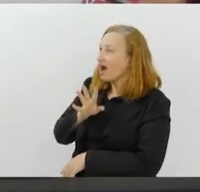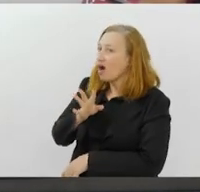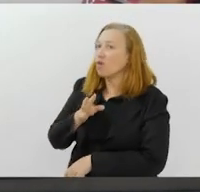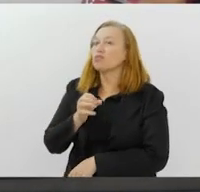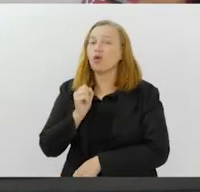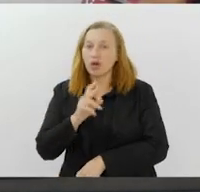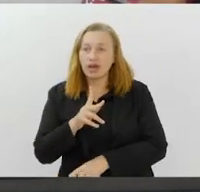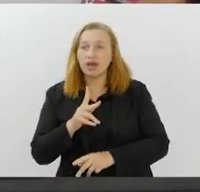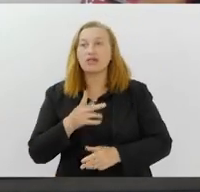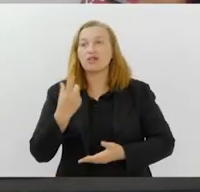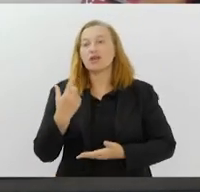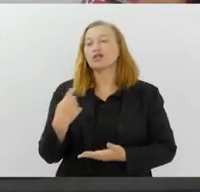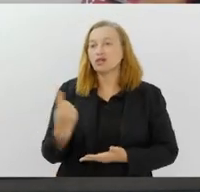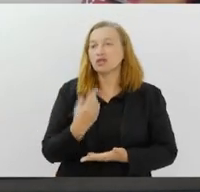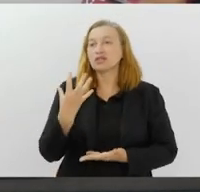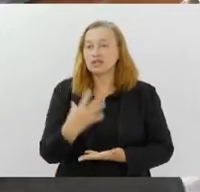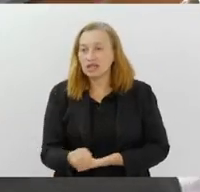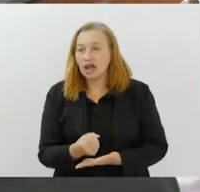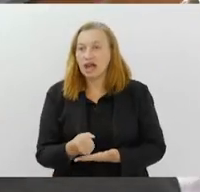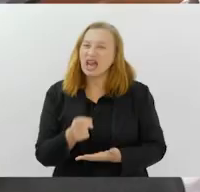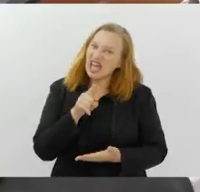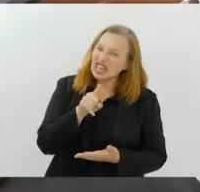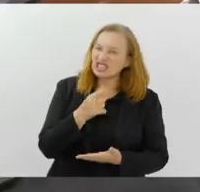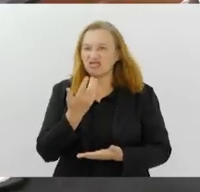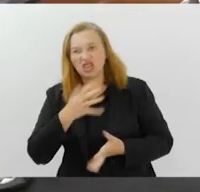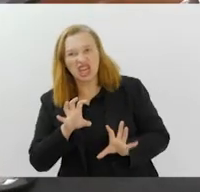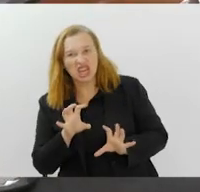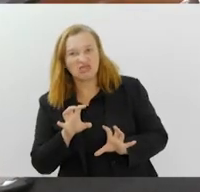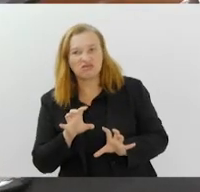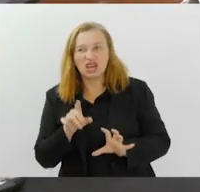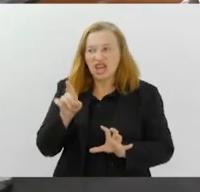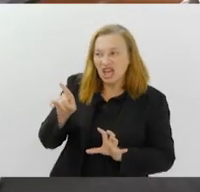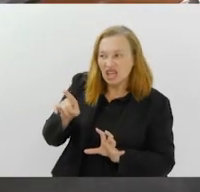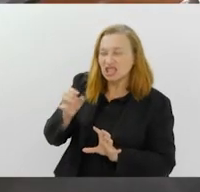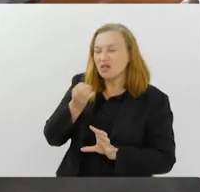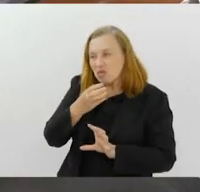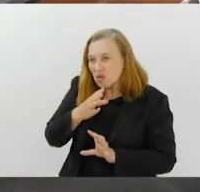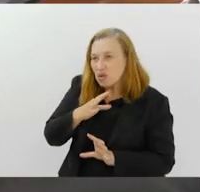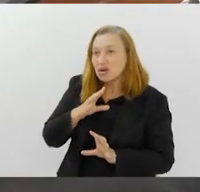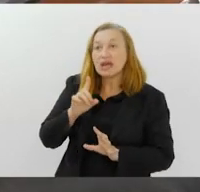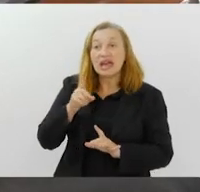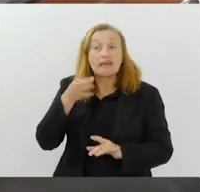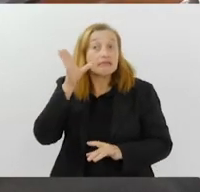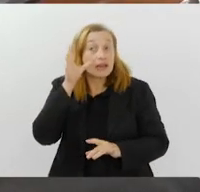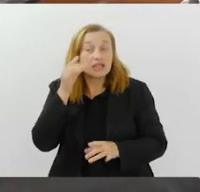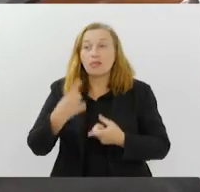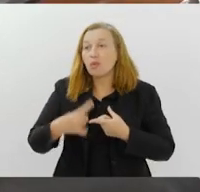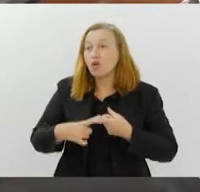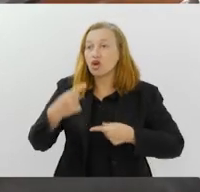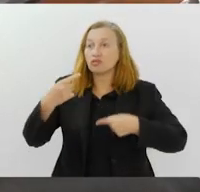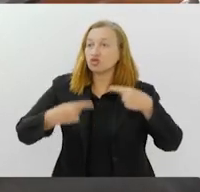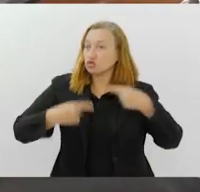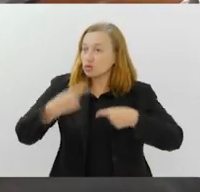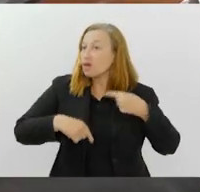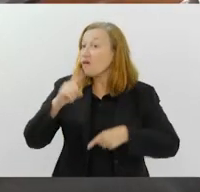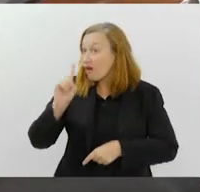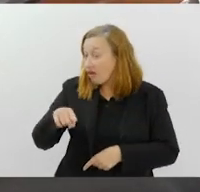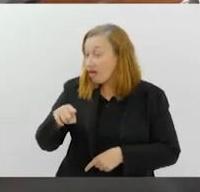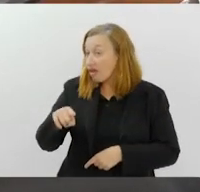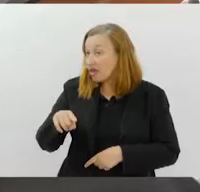tudo bem Vamos adotar essa aqui nem tanto então isso é interessante porque um debate é assim